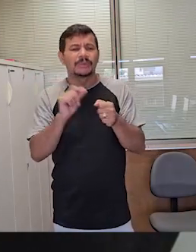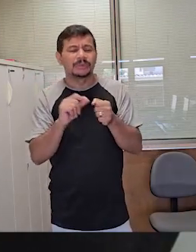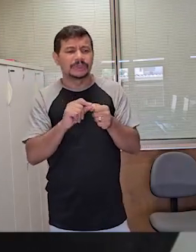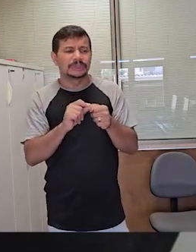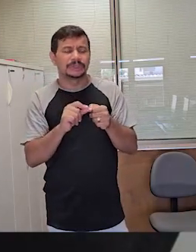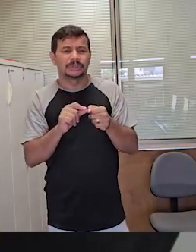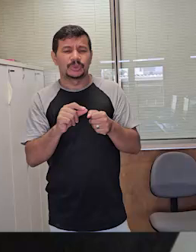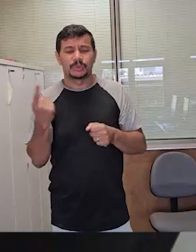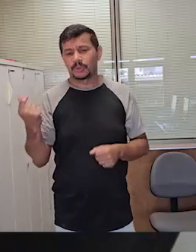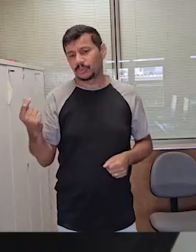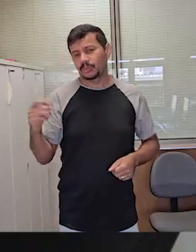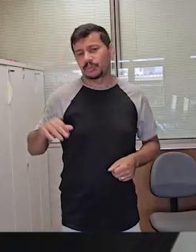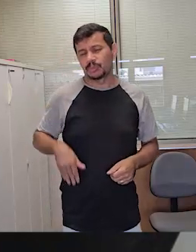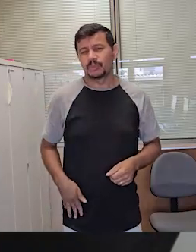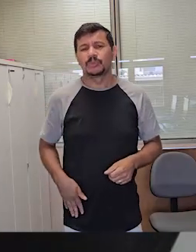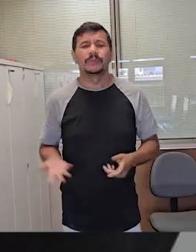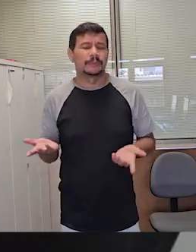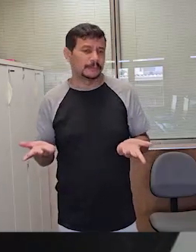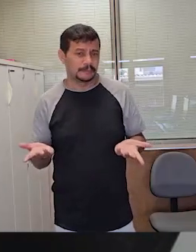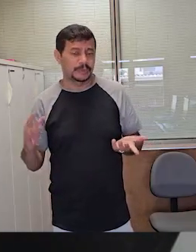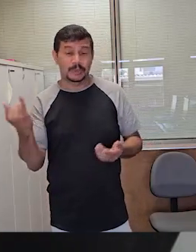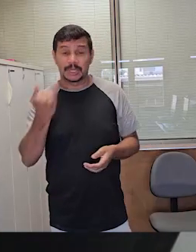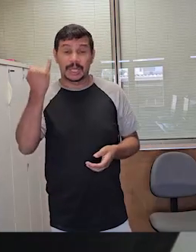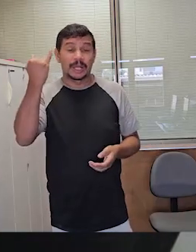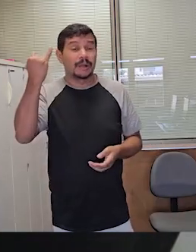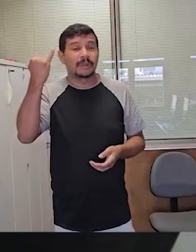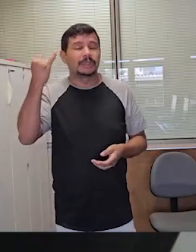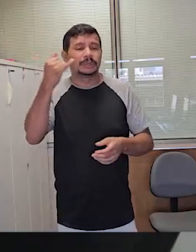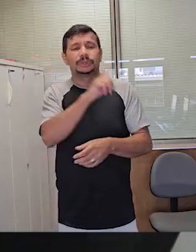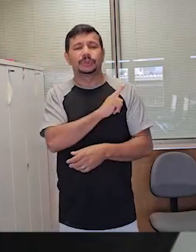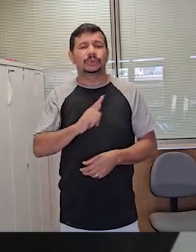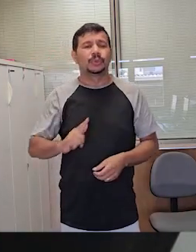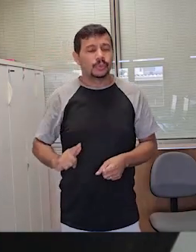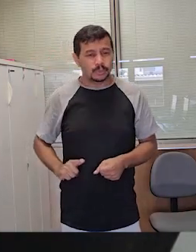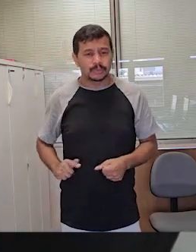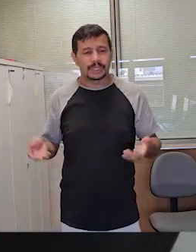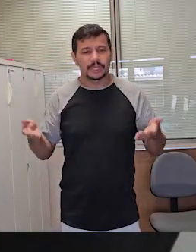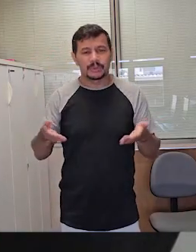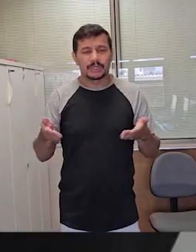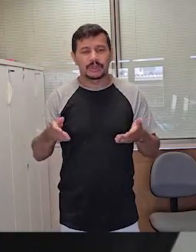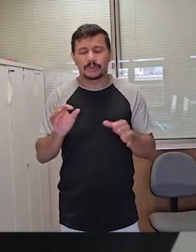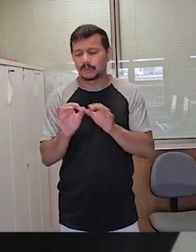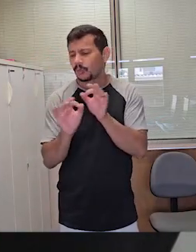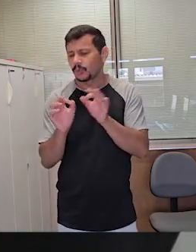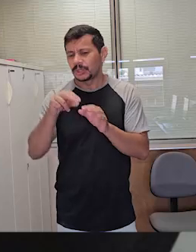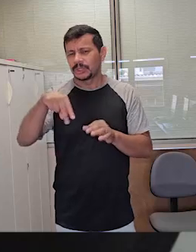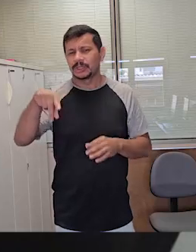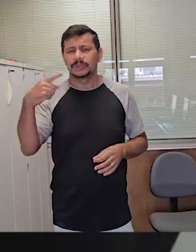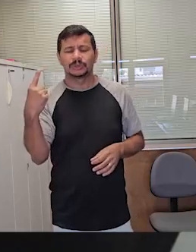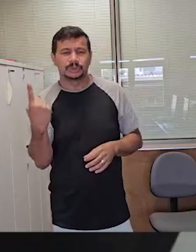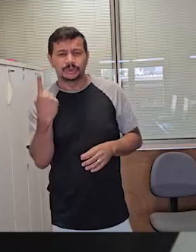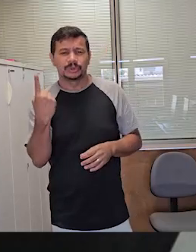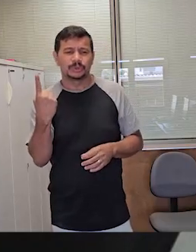alguma providência quando ela dói no bolso. Então, por isso que foi importante o governo agora fazer uma tratativa diferente com a NR1, trazer a